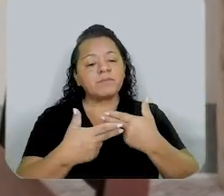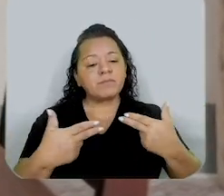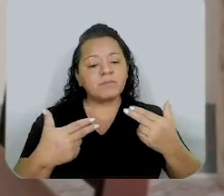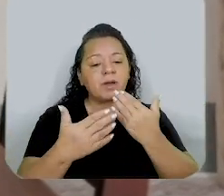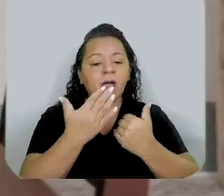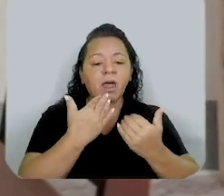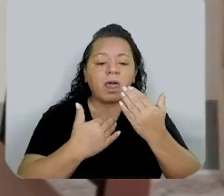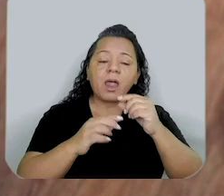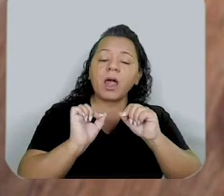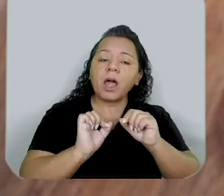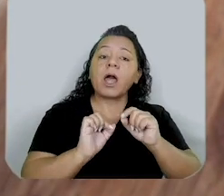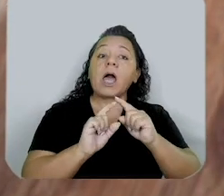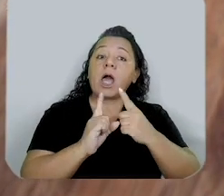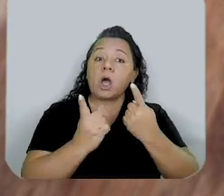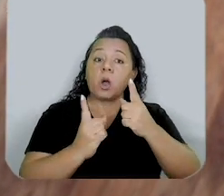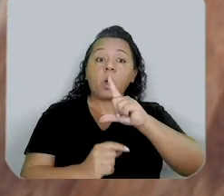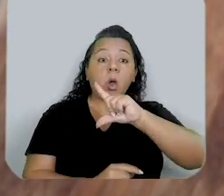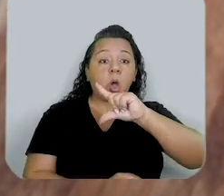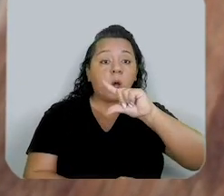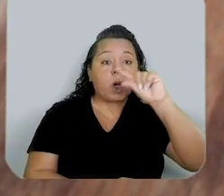na mente dele,